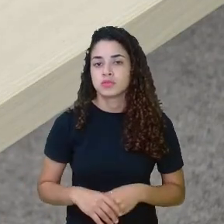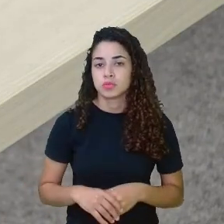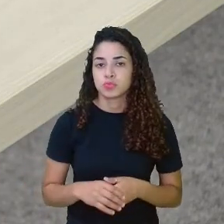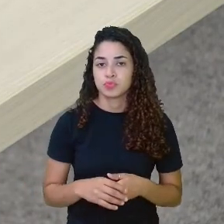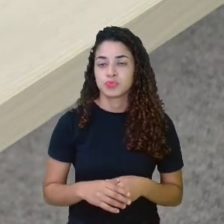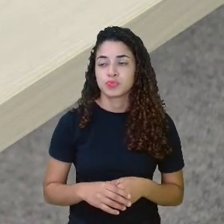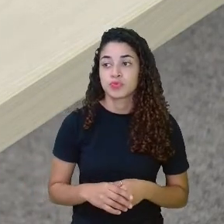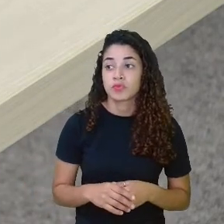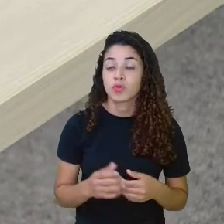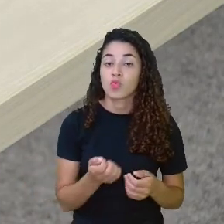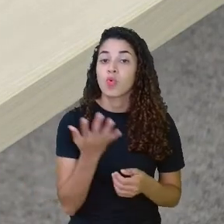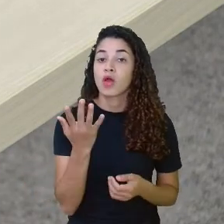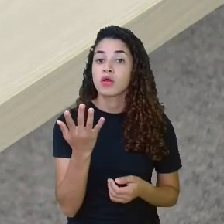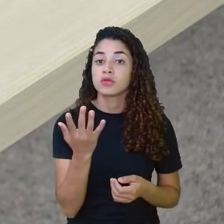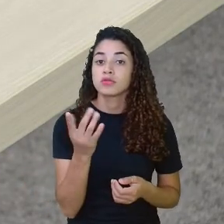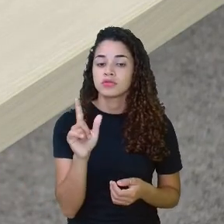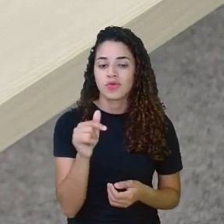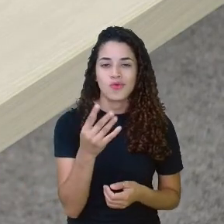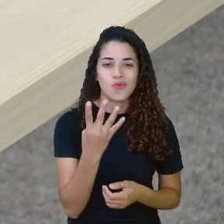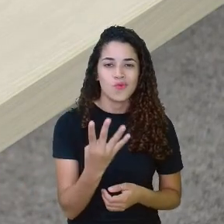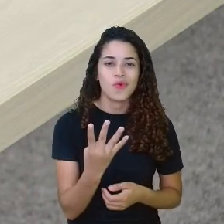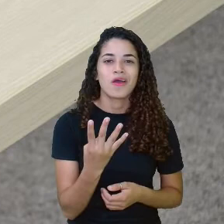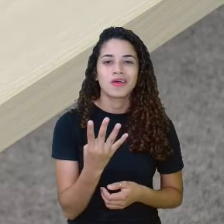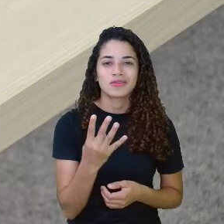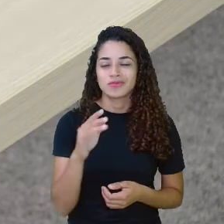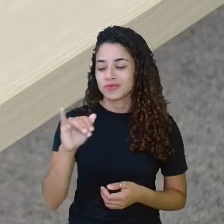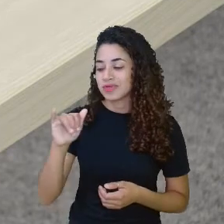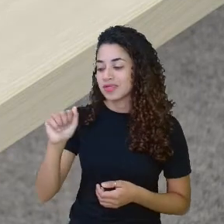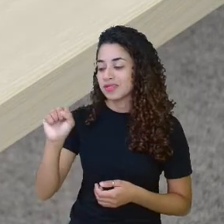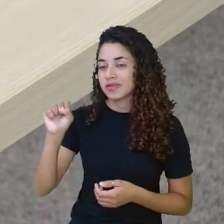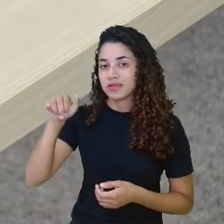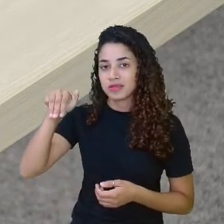fração? São quantos? 4. A Yasmin e a